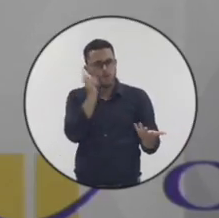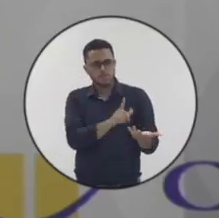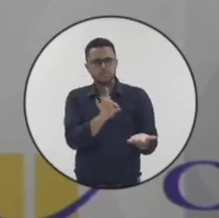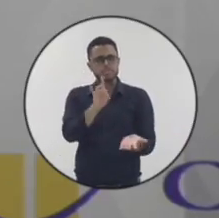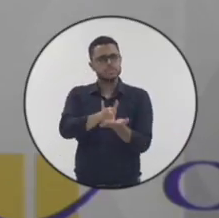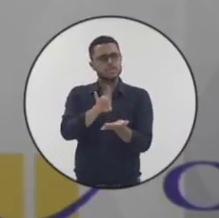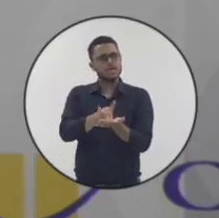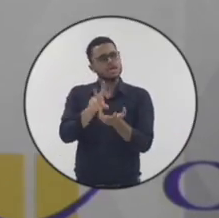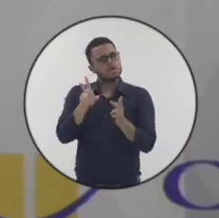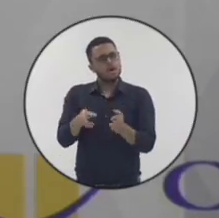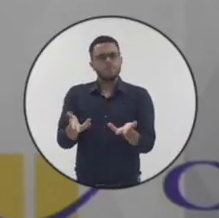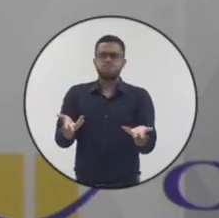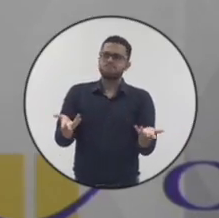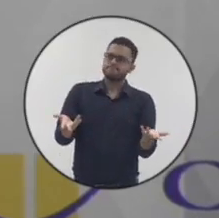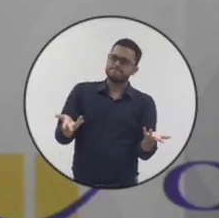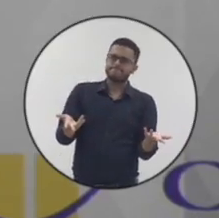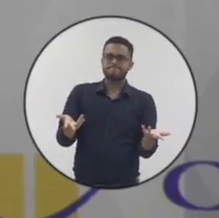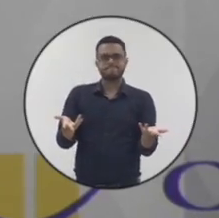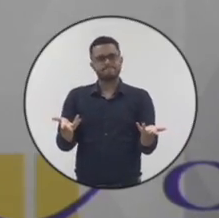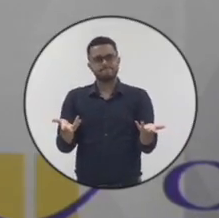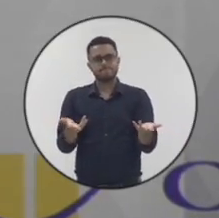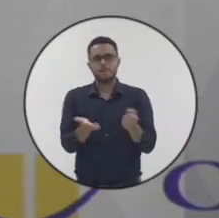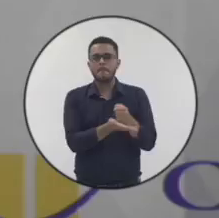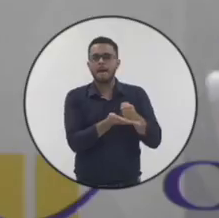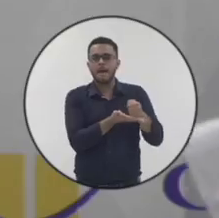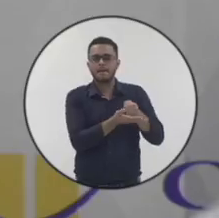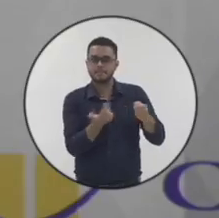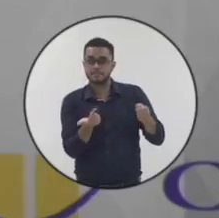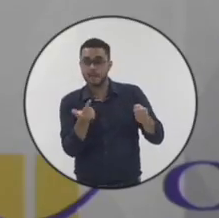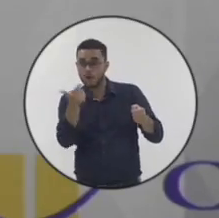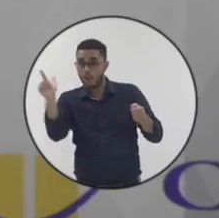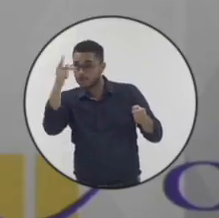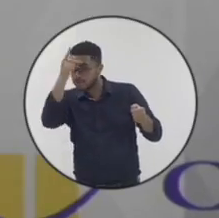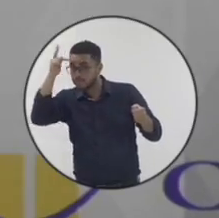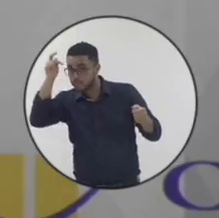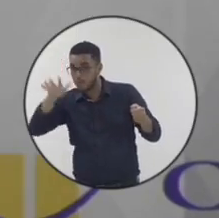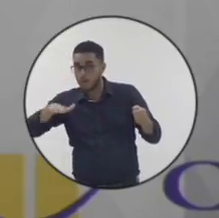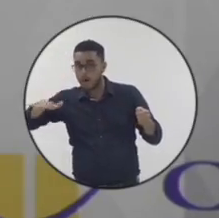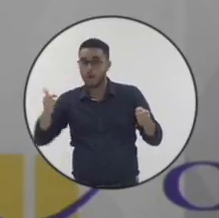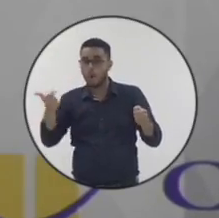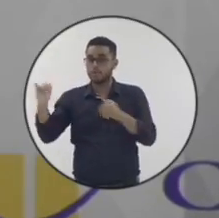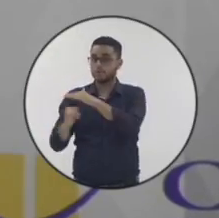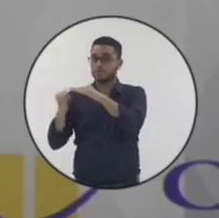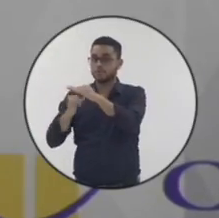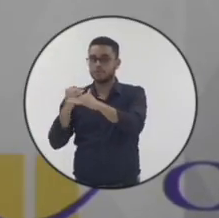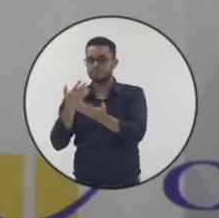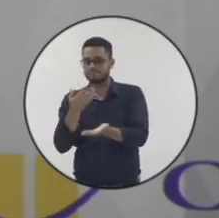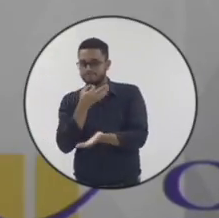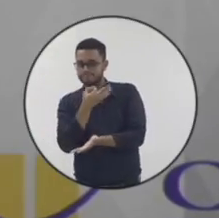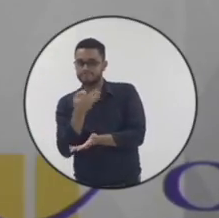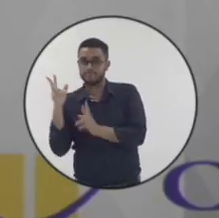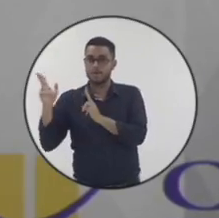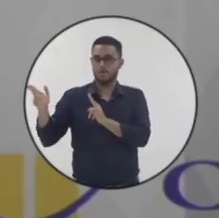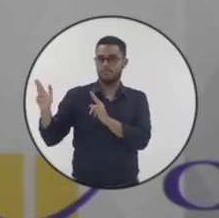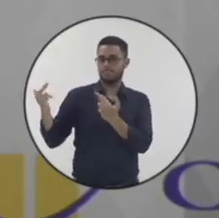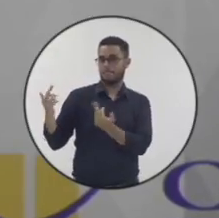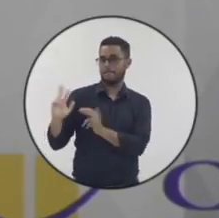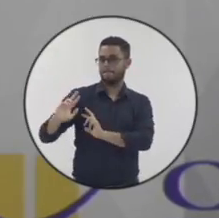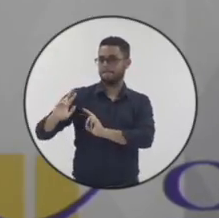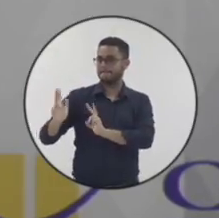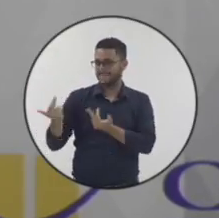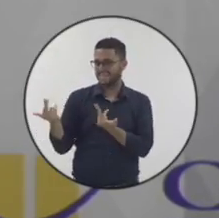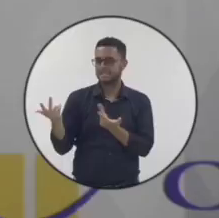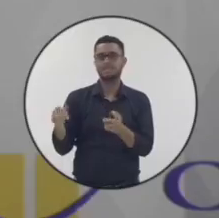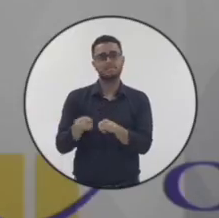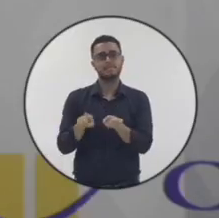jurisprudência para outras decisões e não só isso, que a resolução do Conselho Federal de Psicologia ela possa também